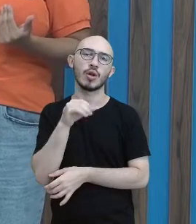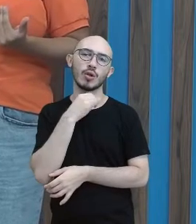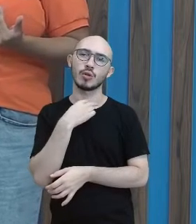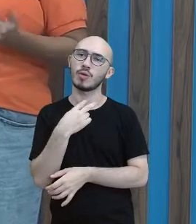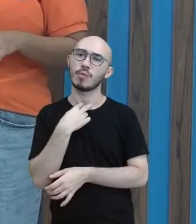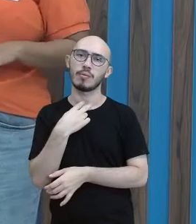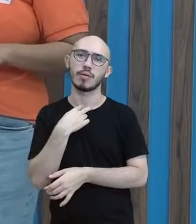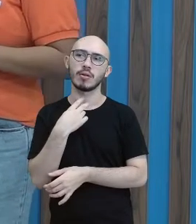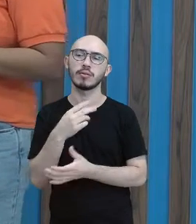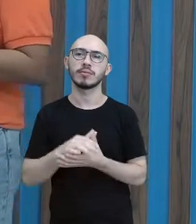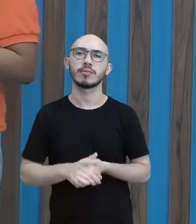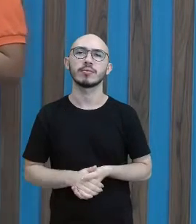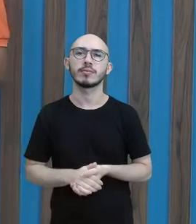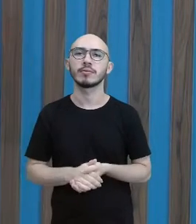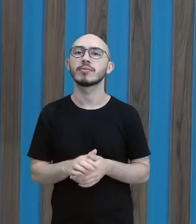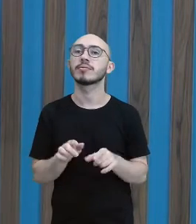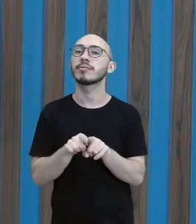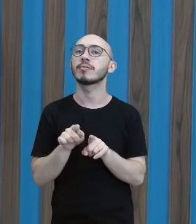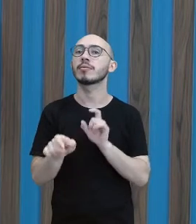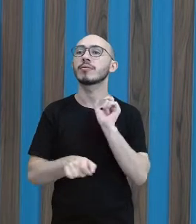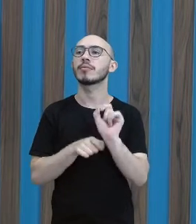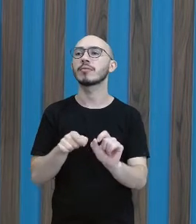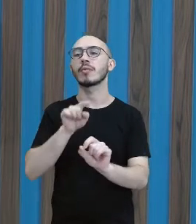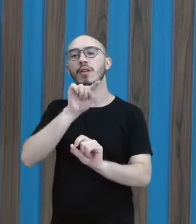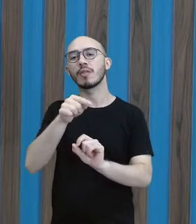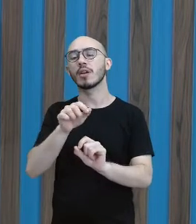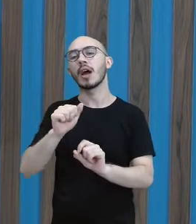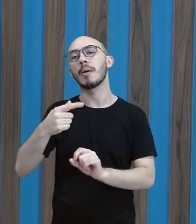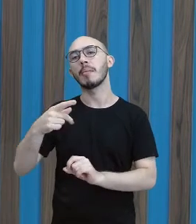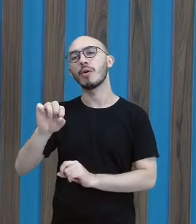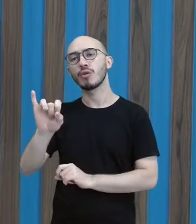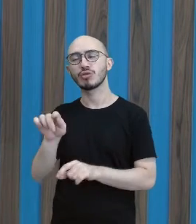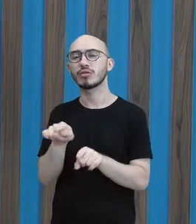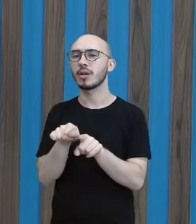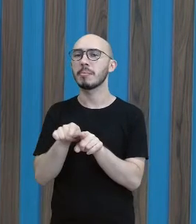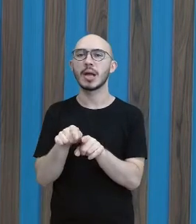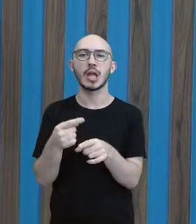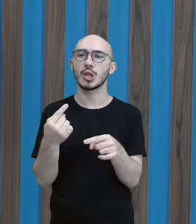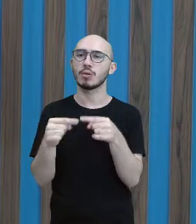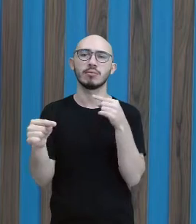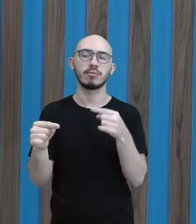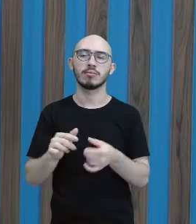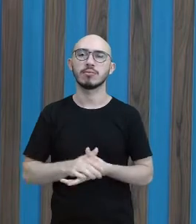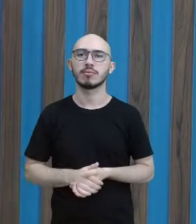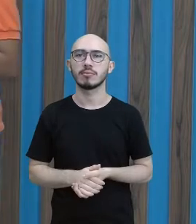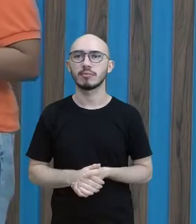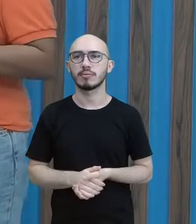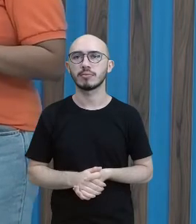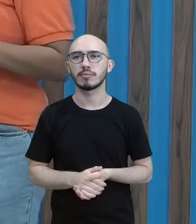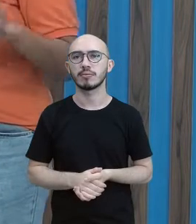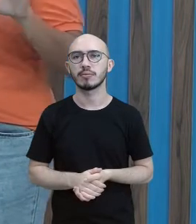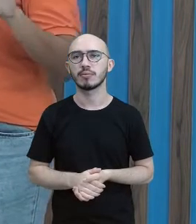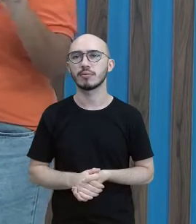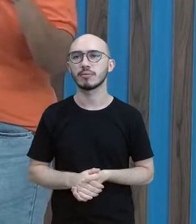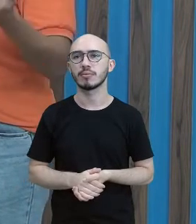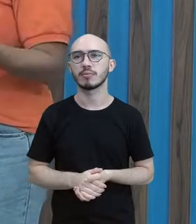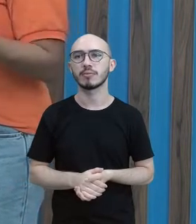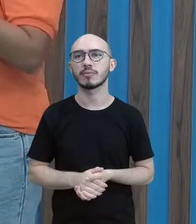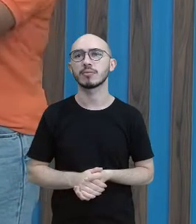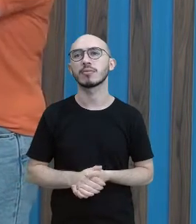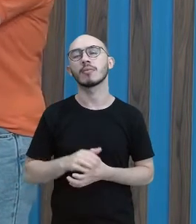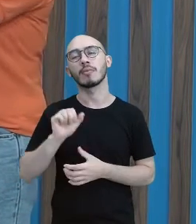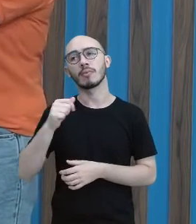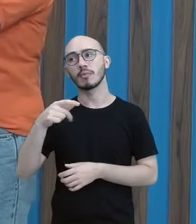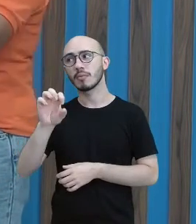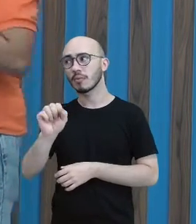mesmo jeito, eu não posso usar entre o aposto. Então, frequentemente o aposto aparece